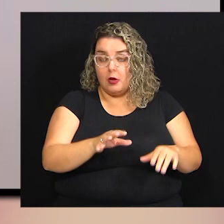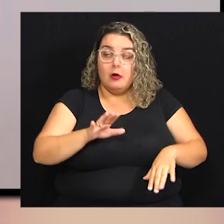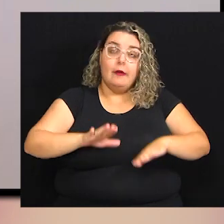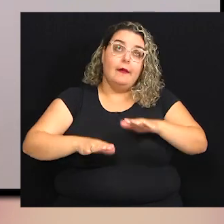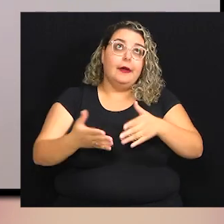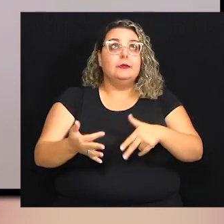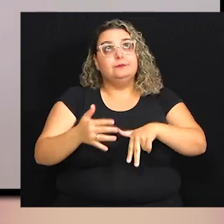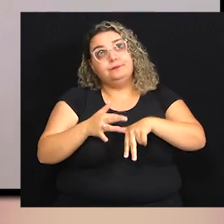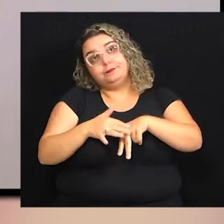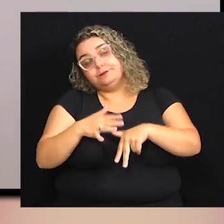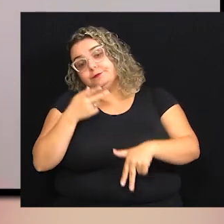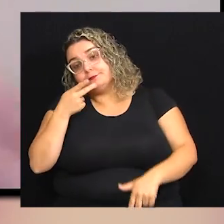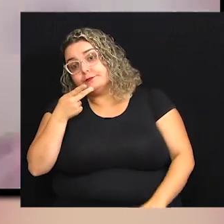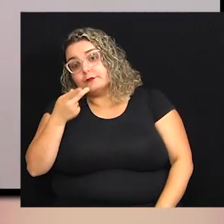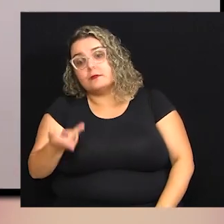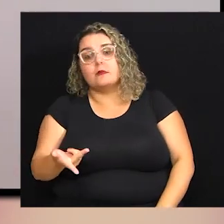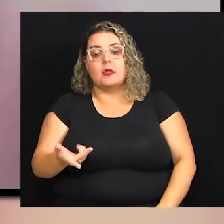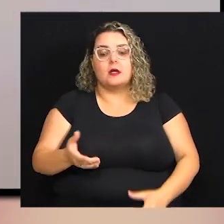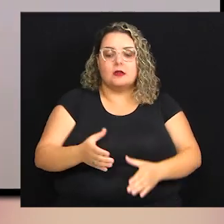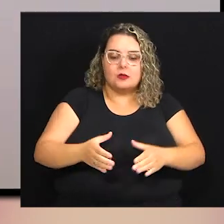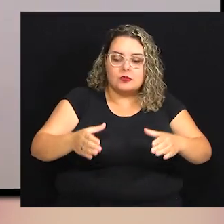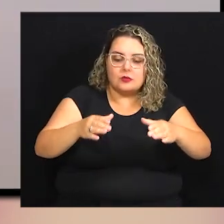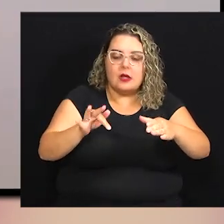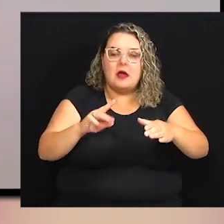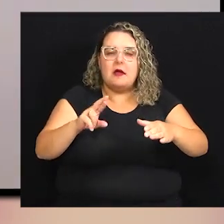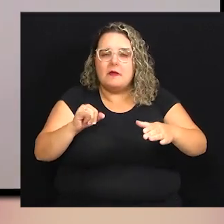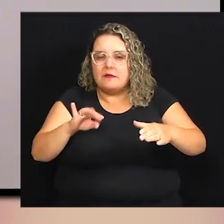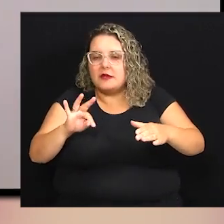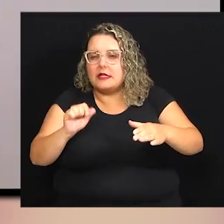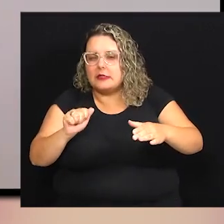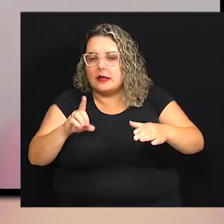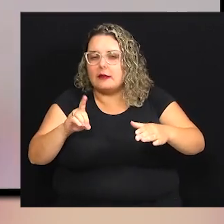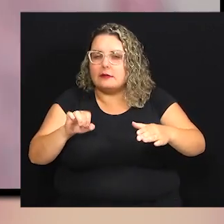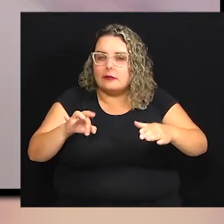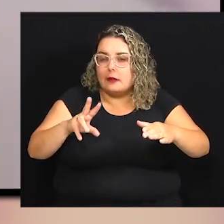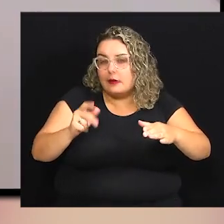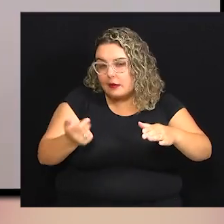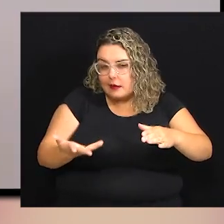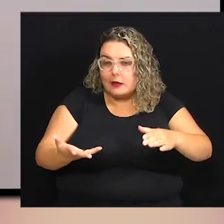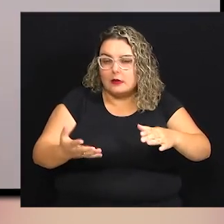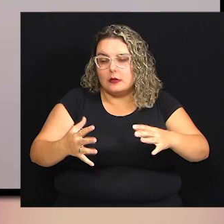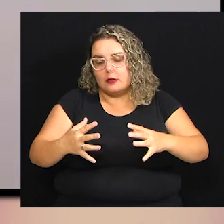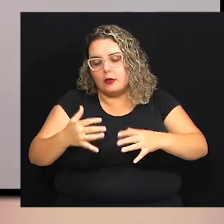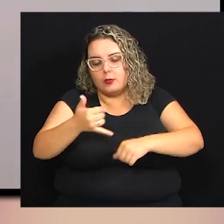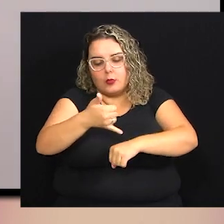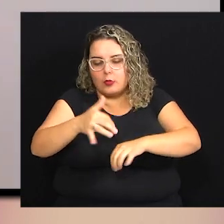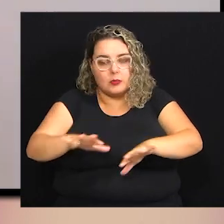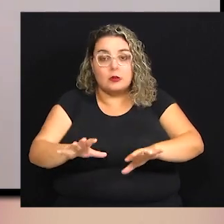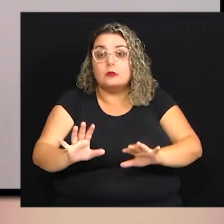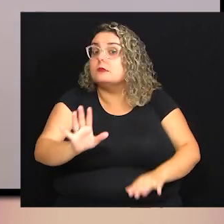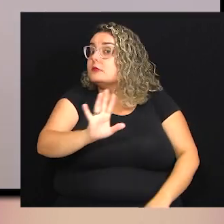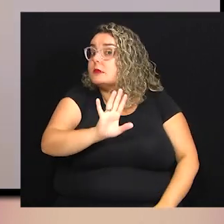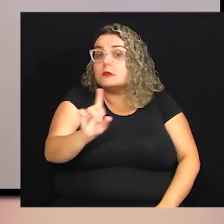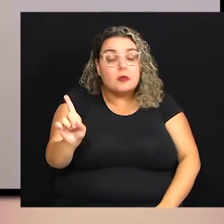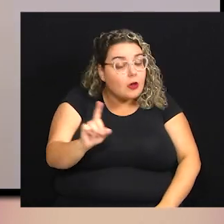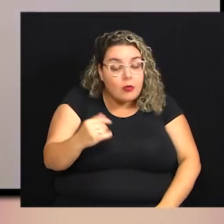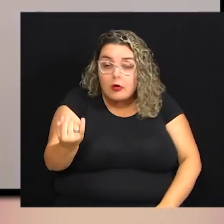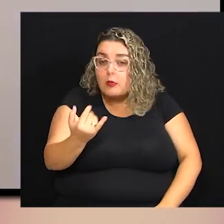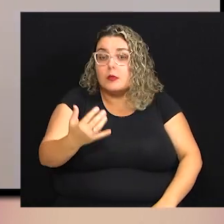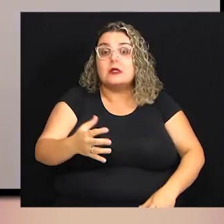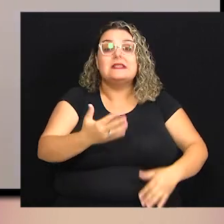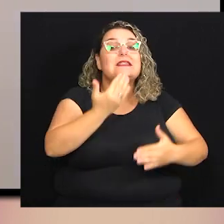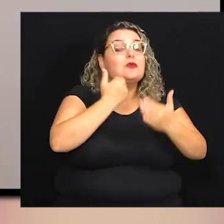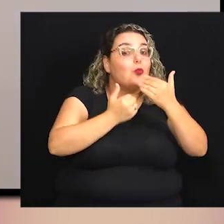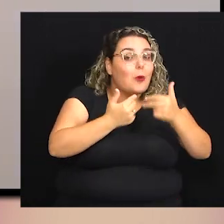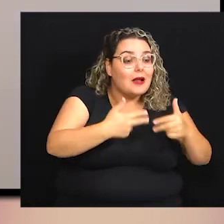às vezes o paciente fala que usou naquela fritadeira, que é uma fritadeira que tira todo o óleo, não me interessa. Se o